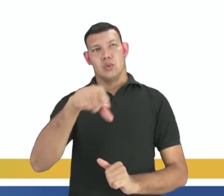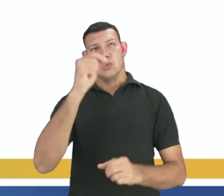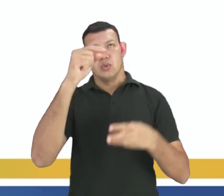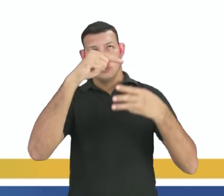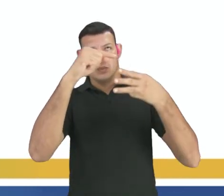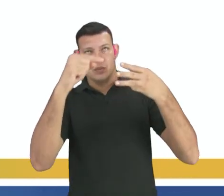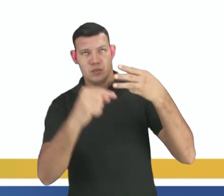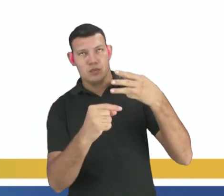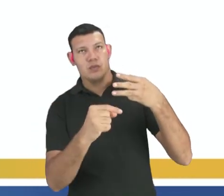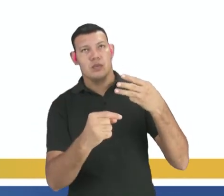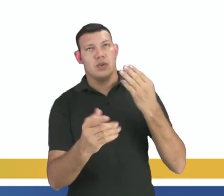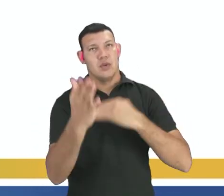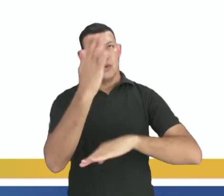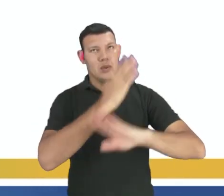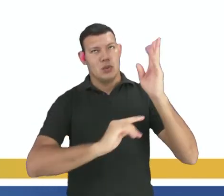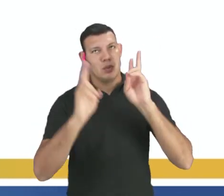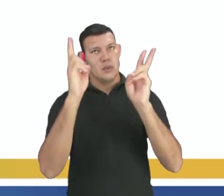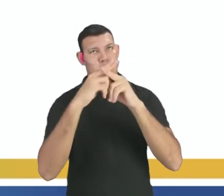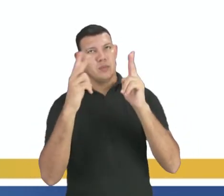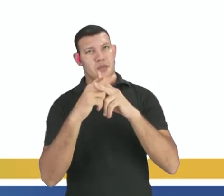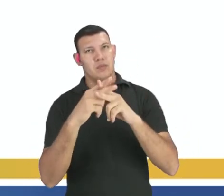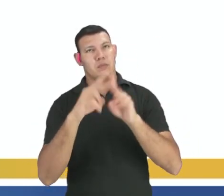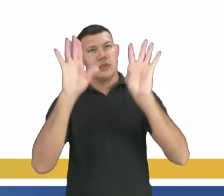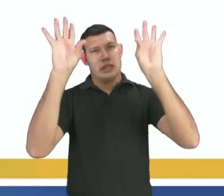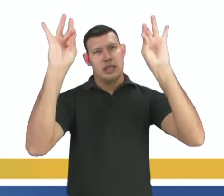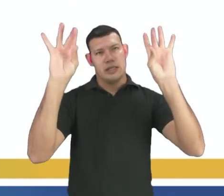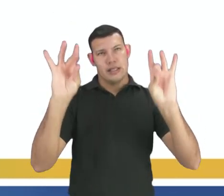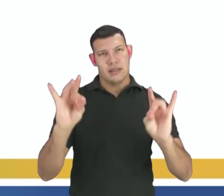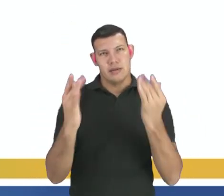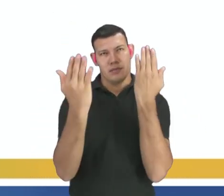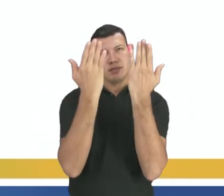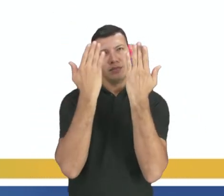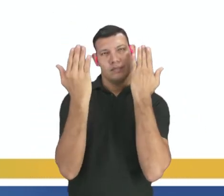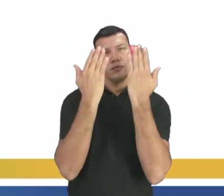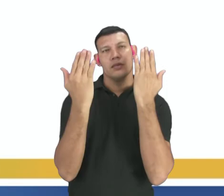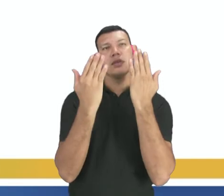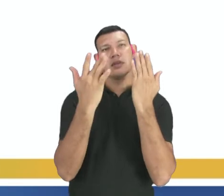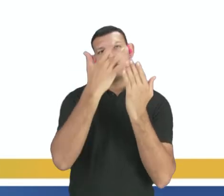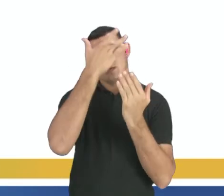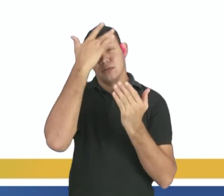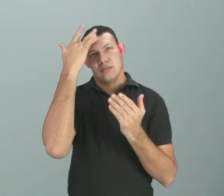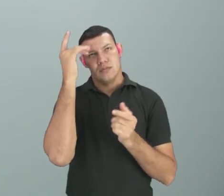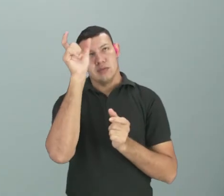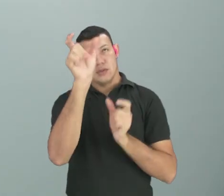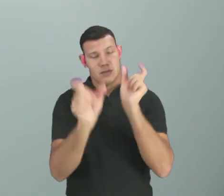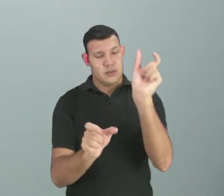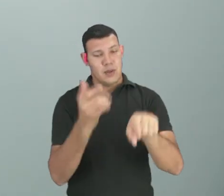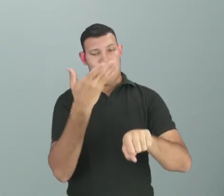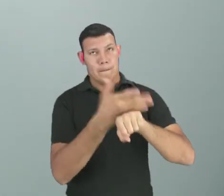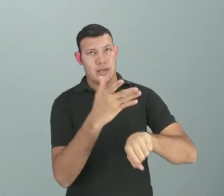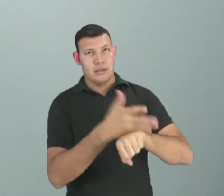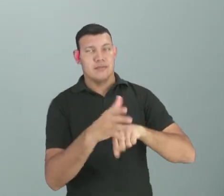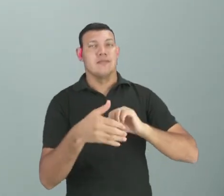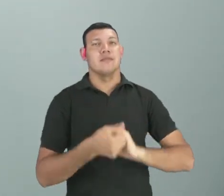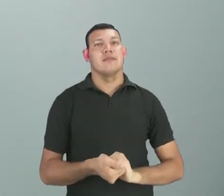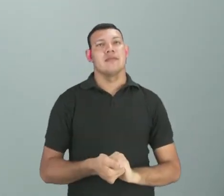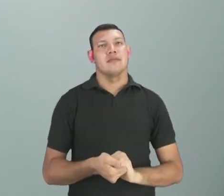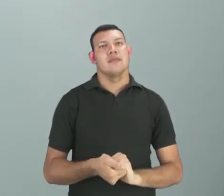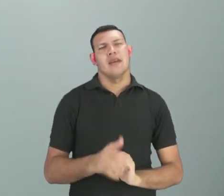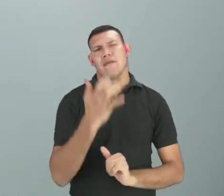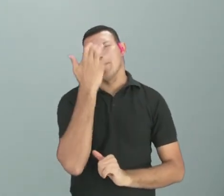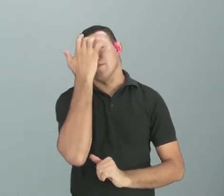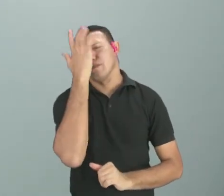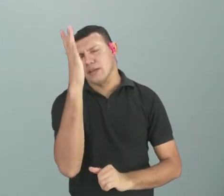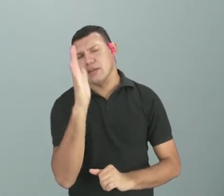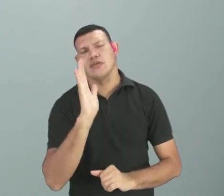para descrever e comparar os perfis dos atletas praticantes, né? Então é fácil, é como se a gente tivesse